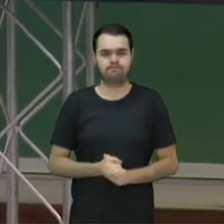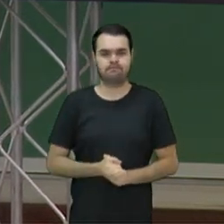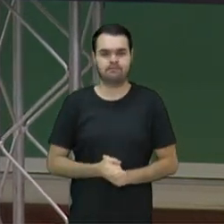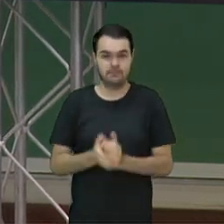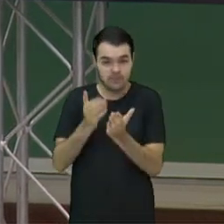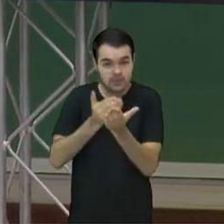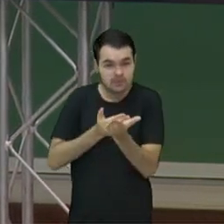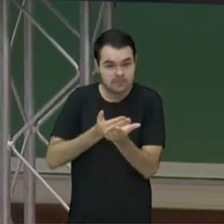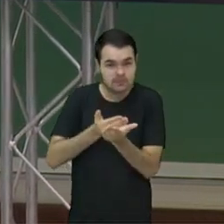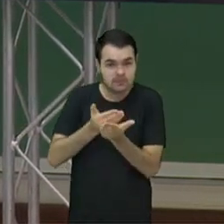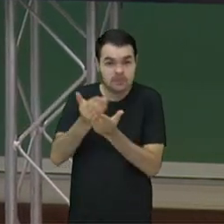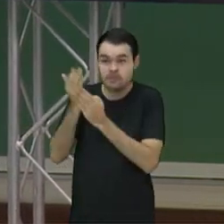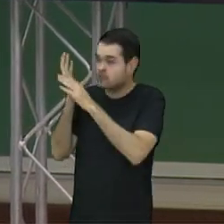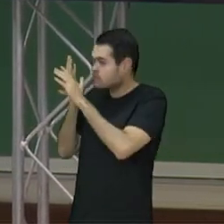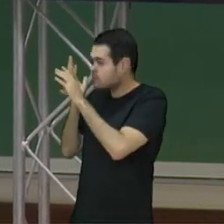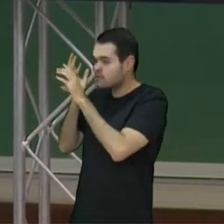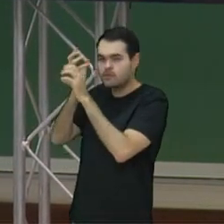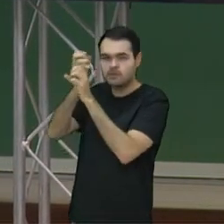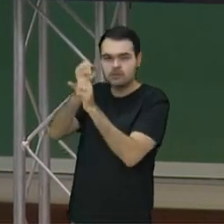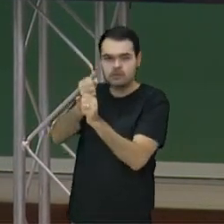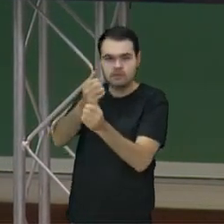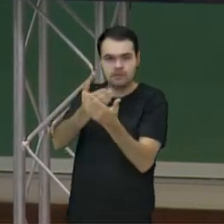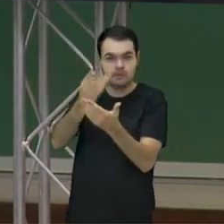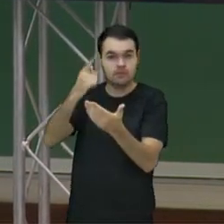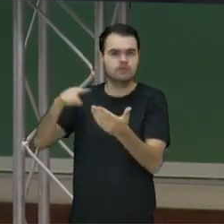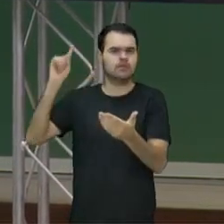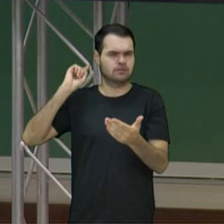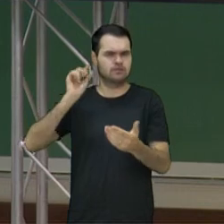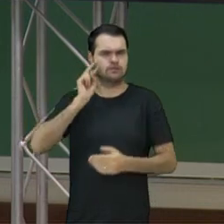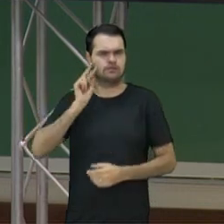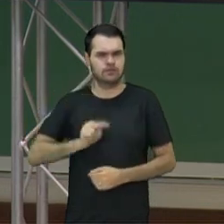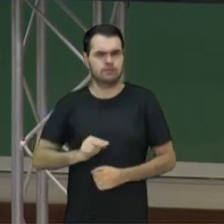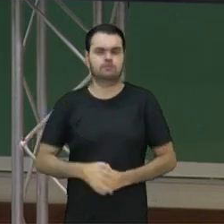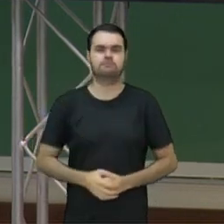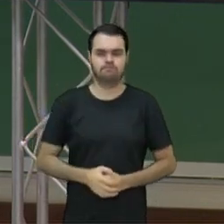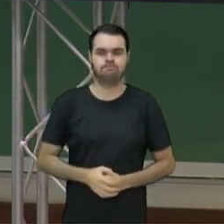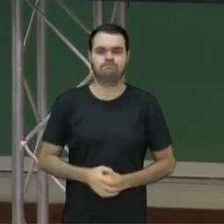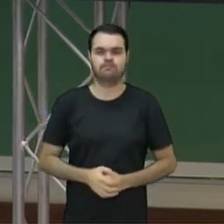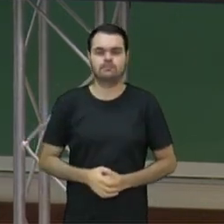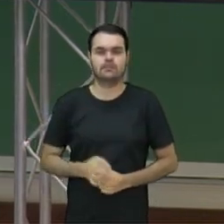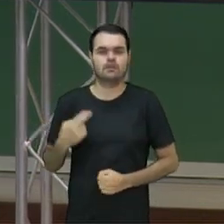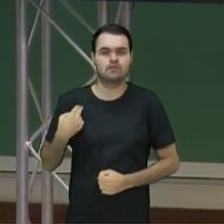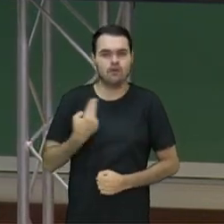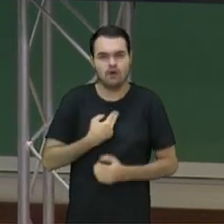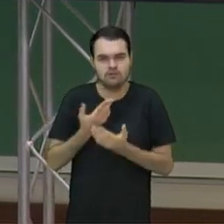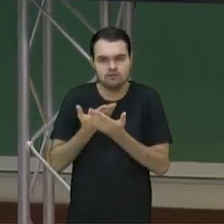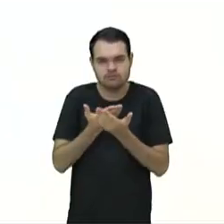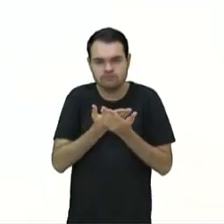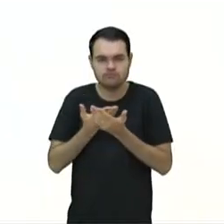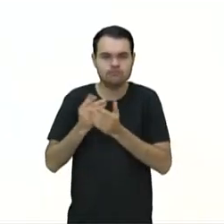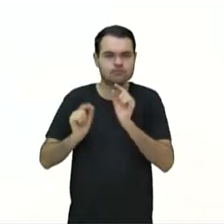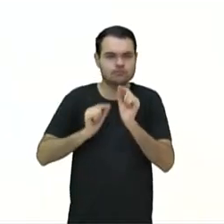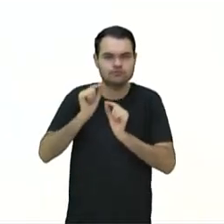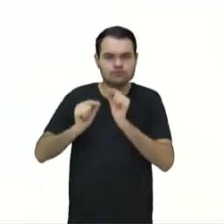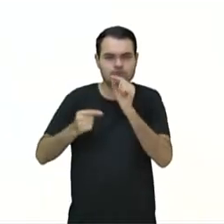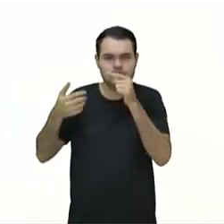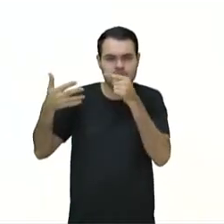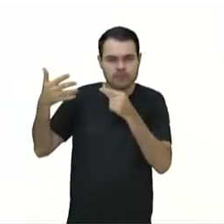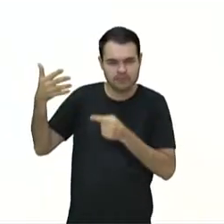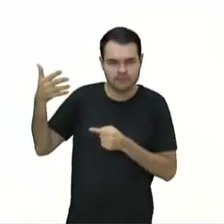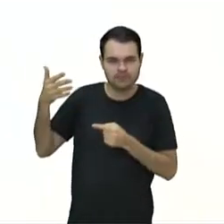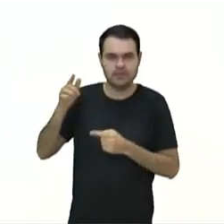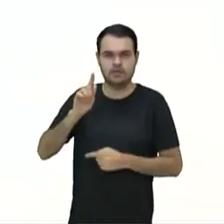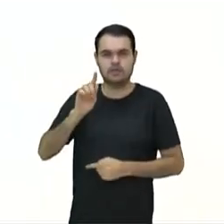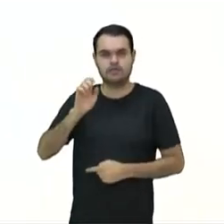Vamos começar aqui fazendo uma retomada da aula anterior que nós vimos. Nós estudamos na aula anterior